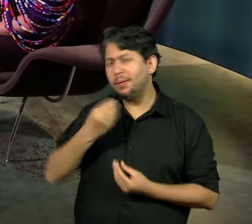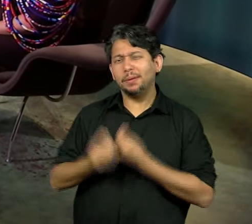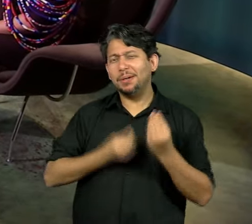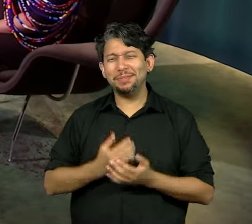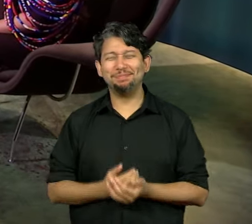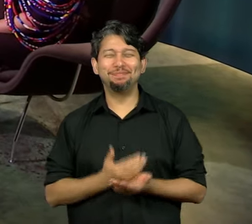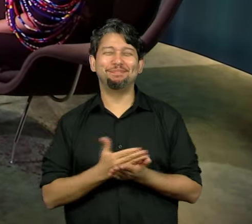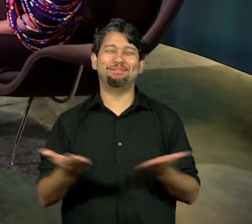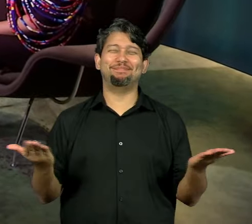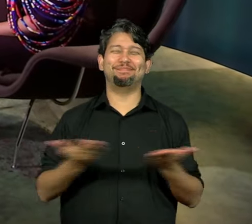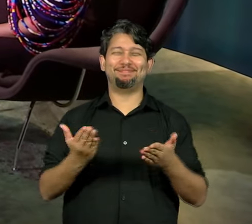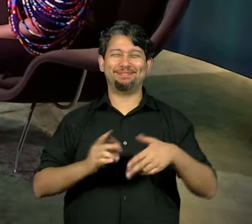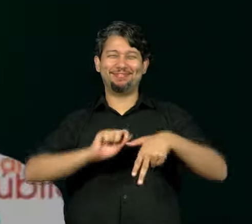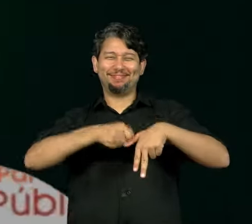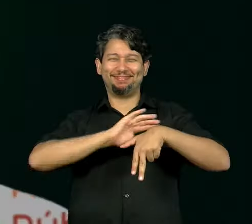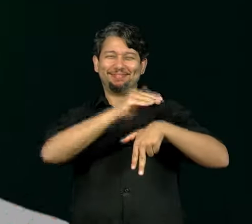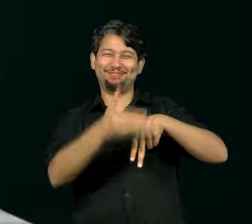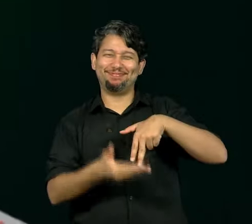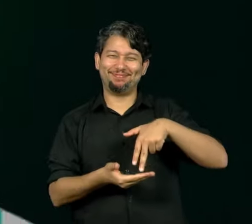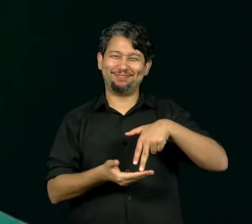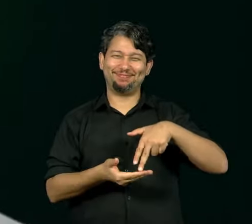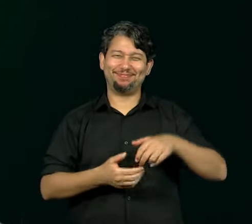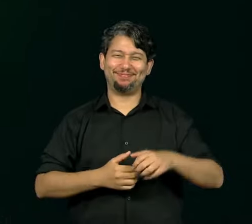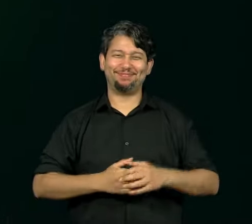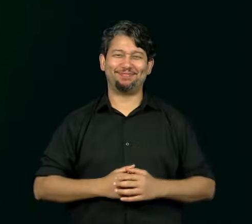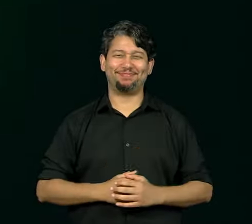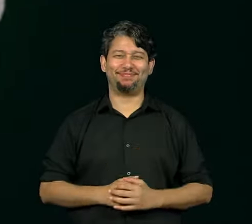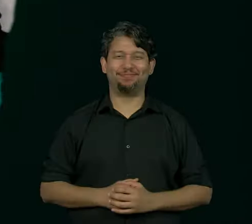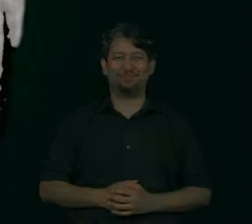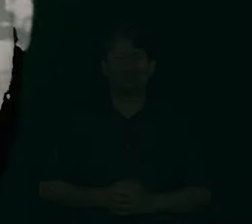um programa Negros em Foco.